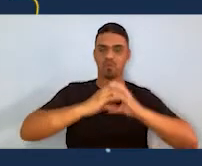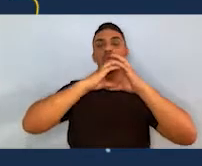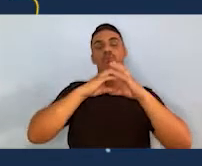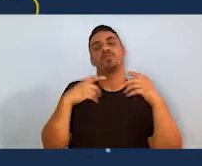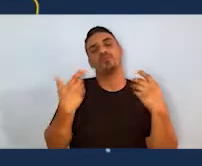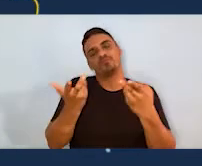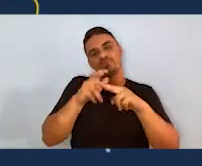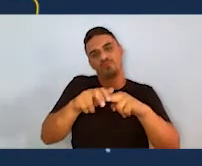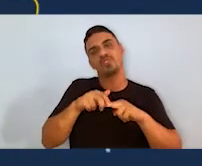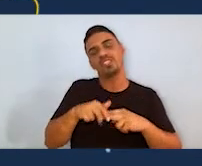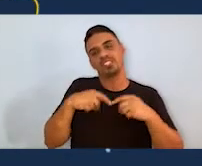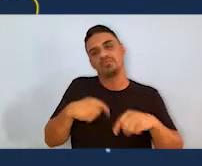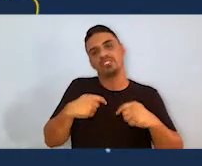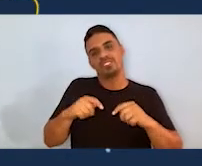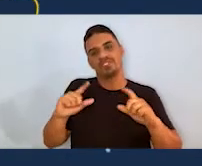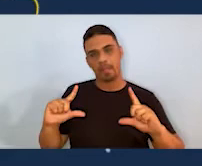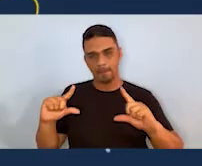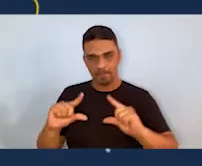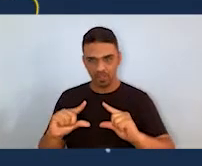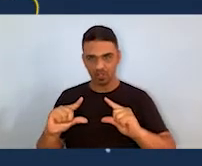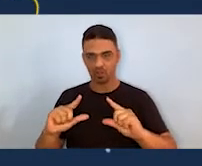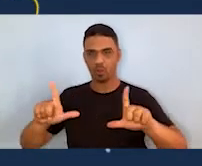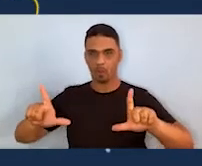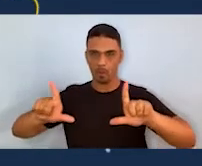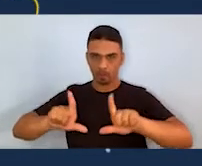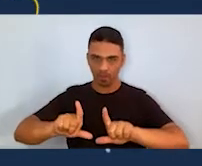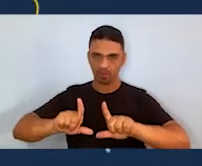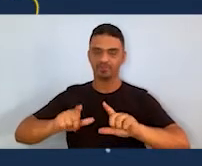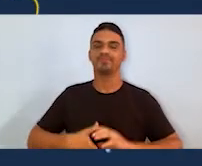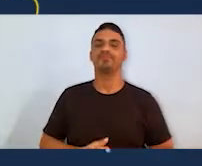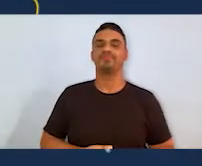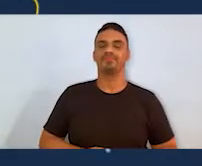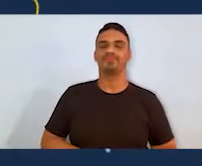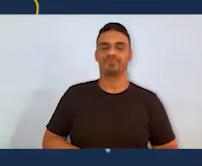E a gente vai colocar ela aqui.